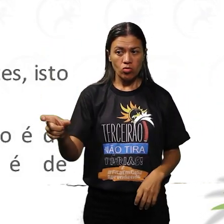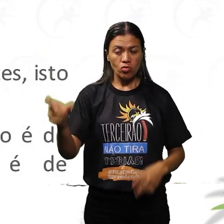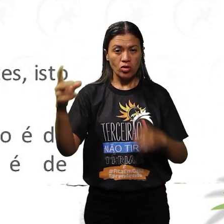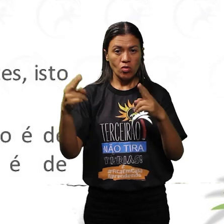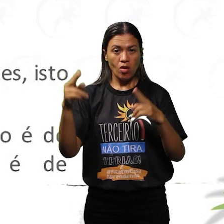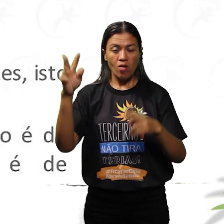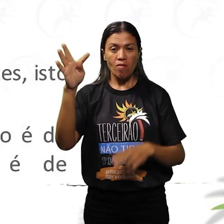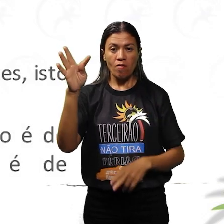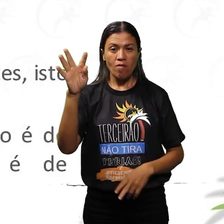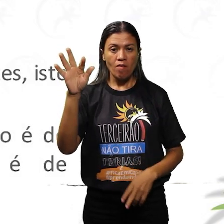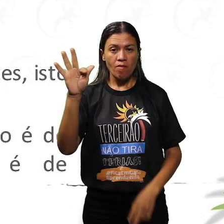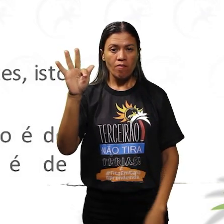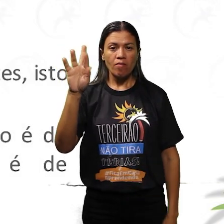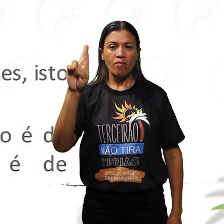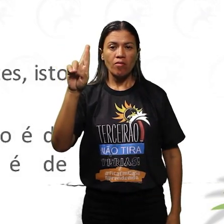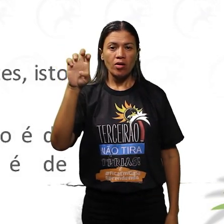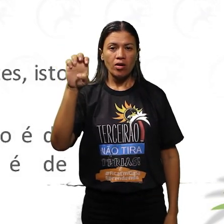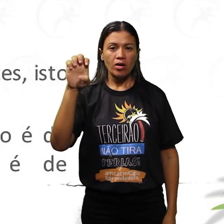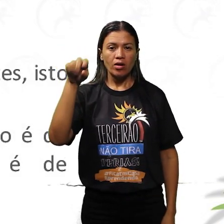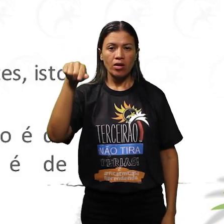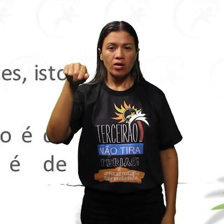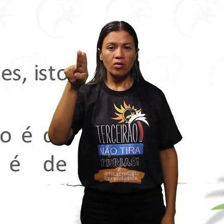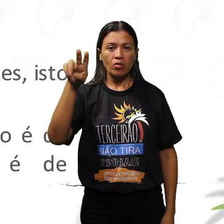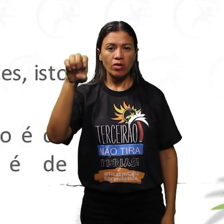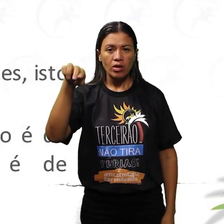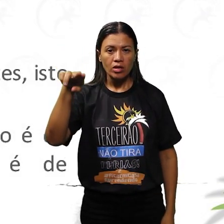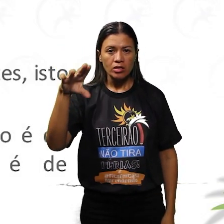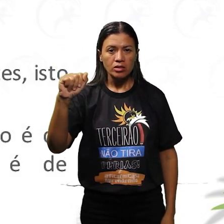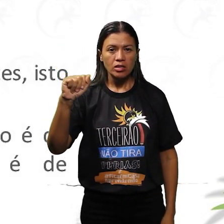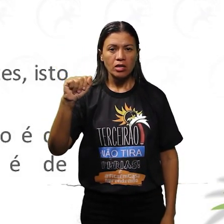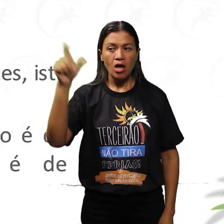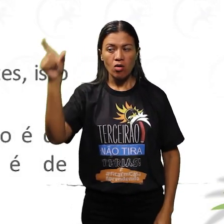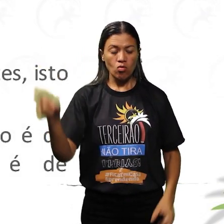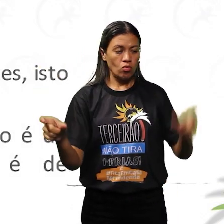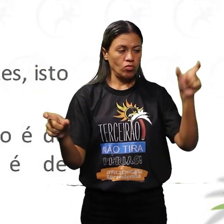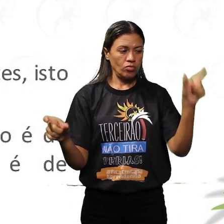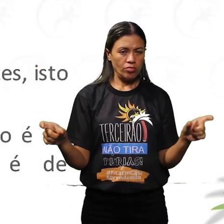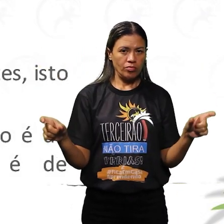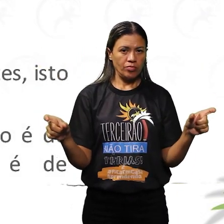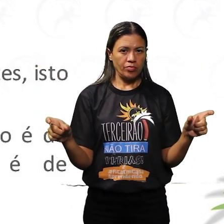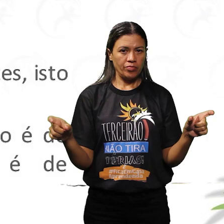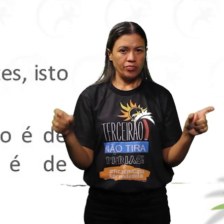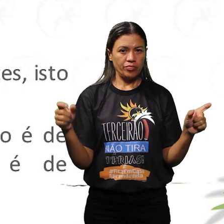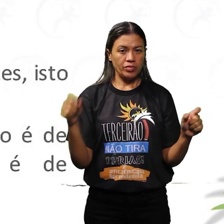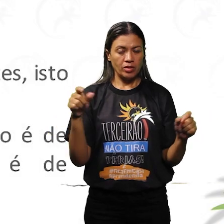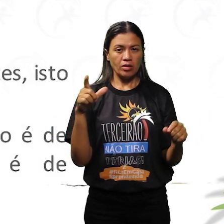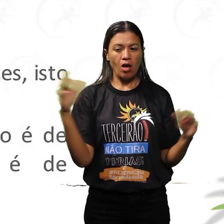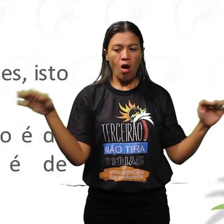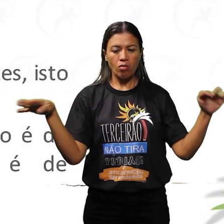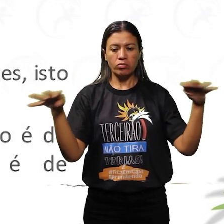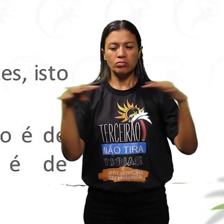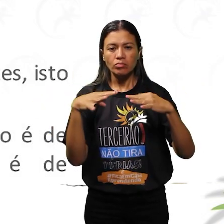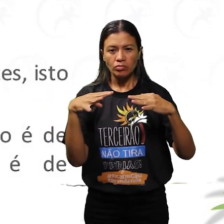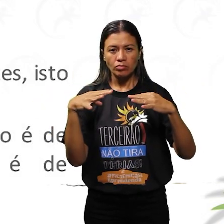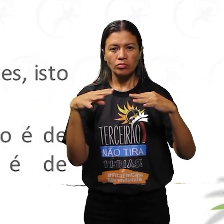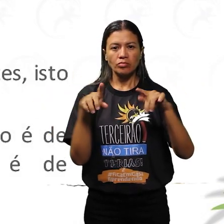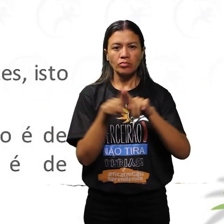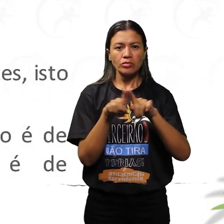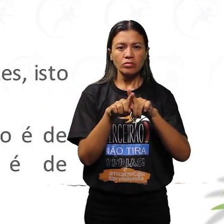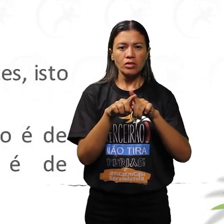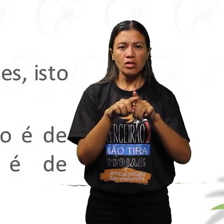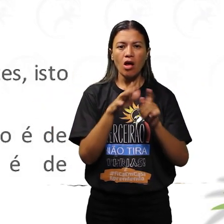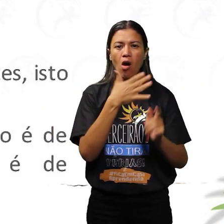frequência, diferencia por som agudo e som mais grave, tá? Fiquem atentos em relação a isso. Então, olha ali, ó. Qualidade que